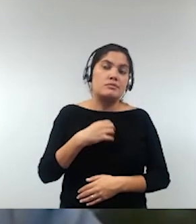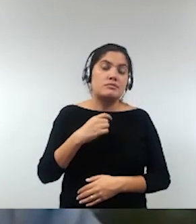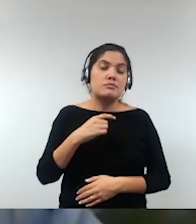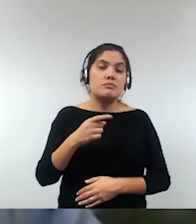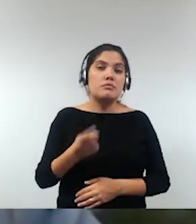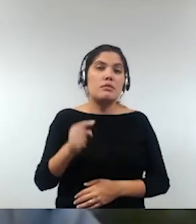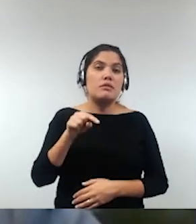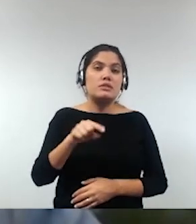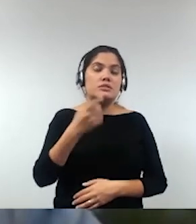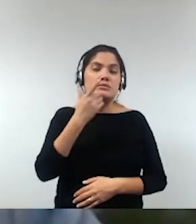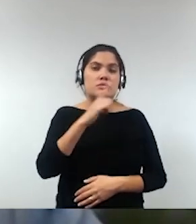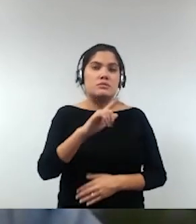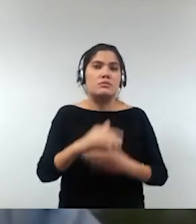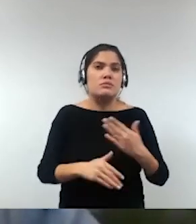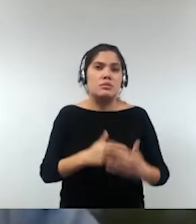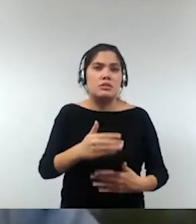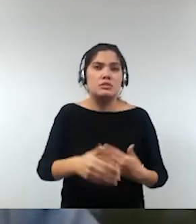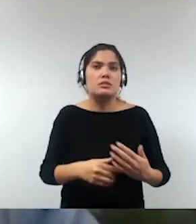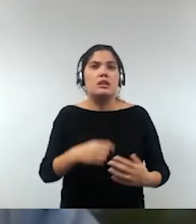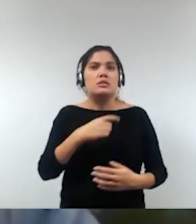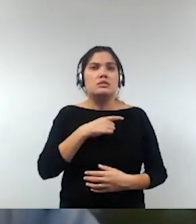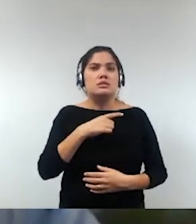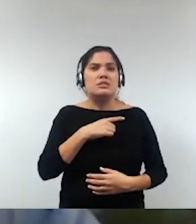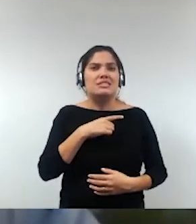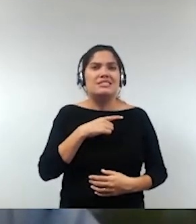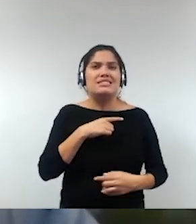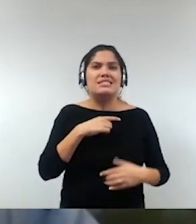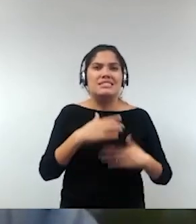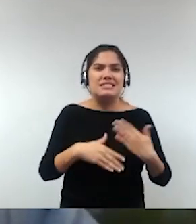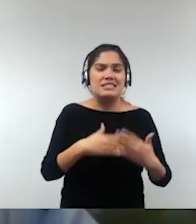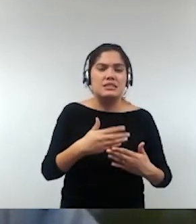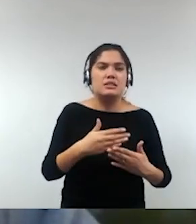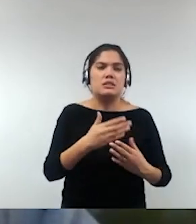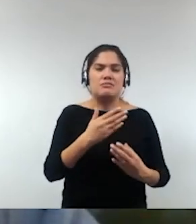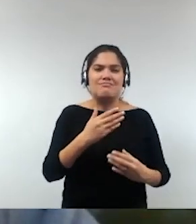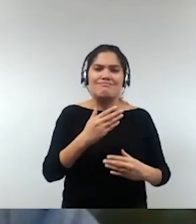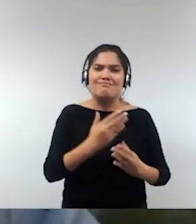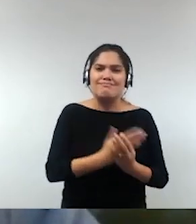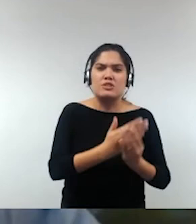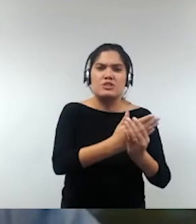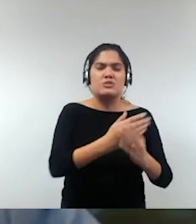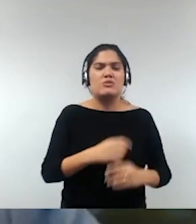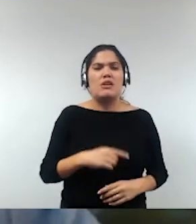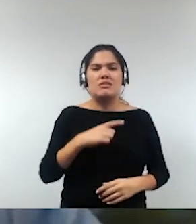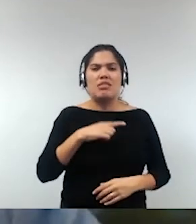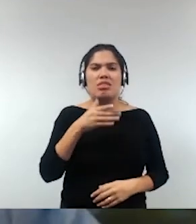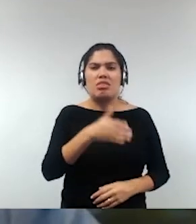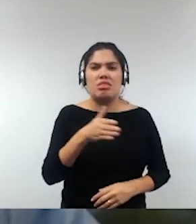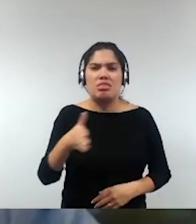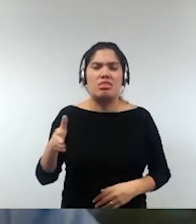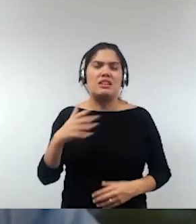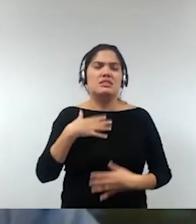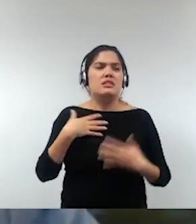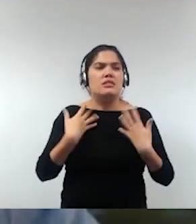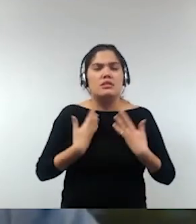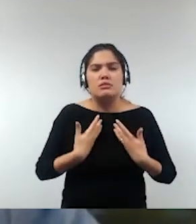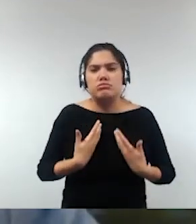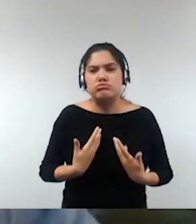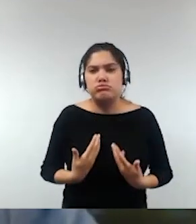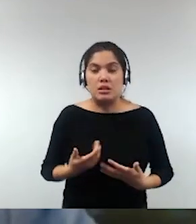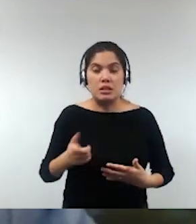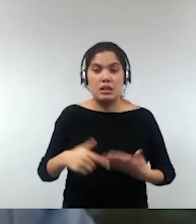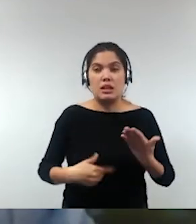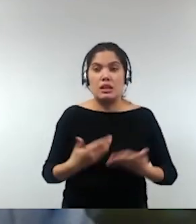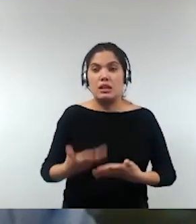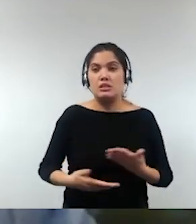com um processo, ter o desgaste do trâmite processual, com audiência, com tudo. Então, aquela relação